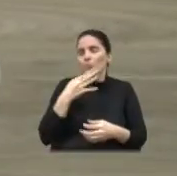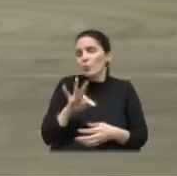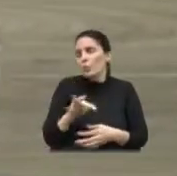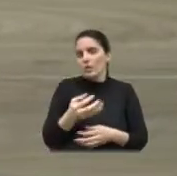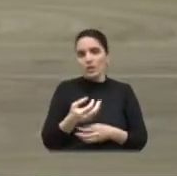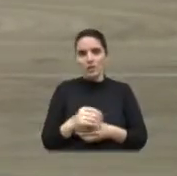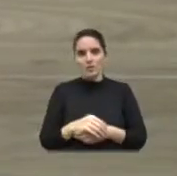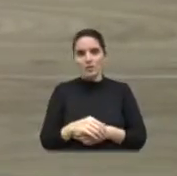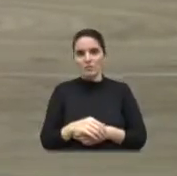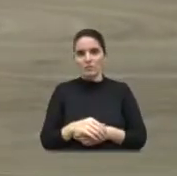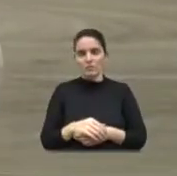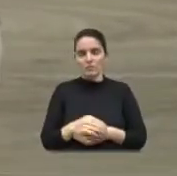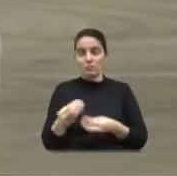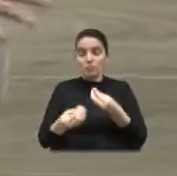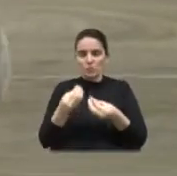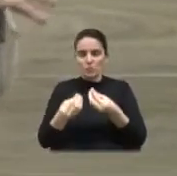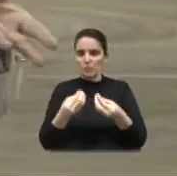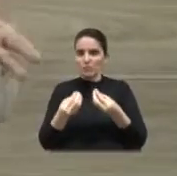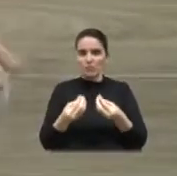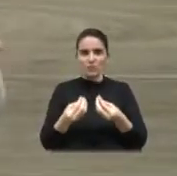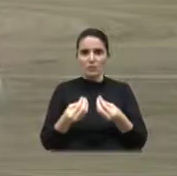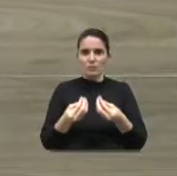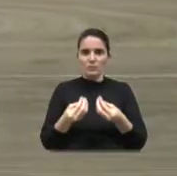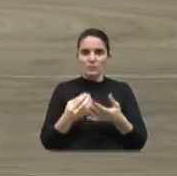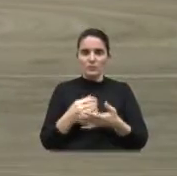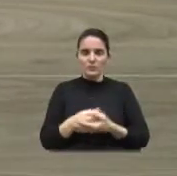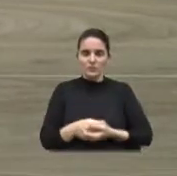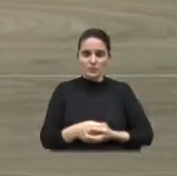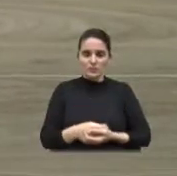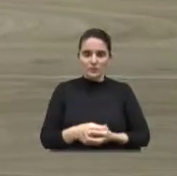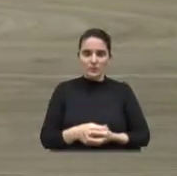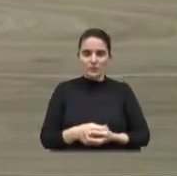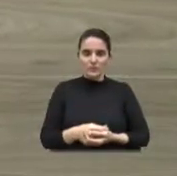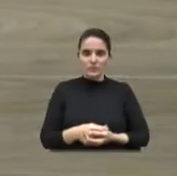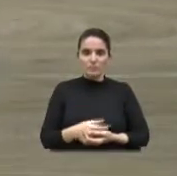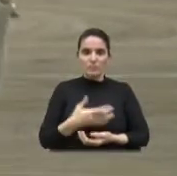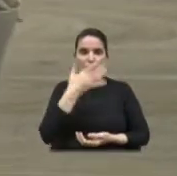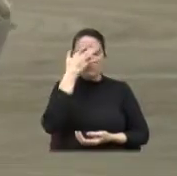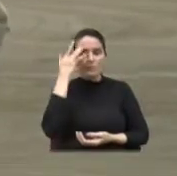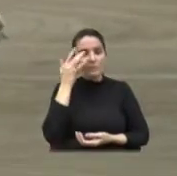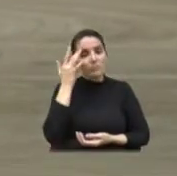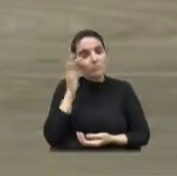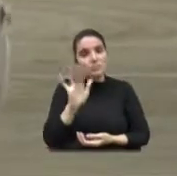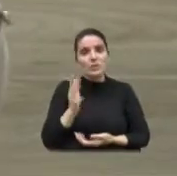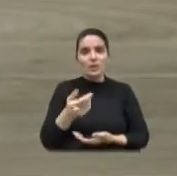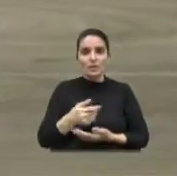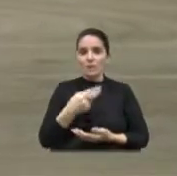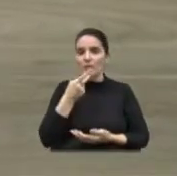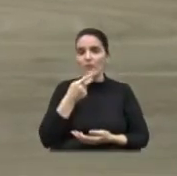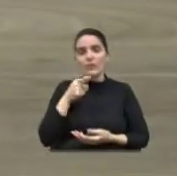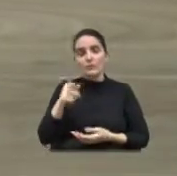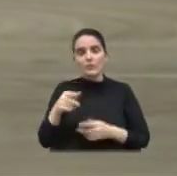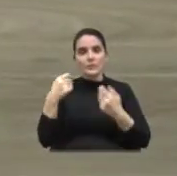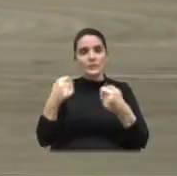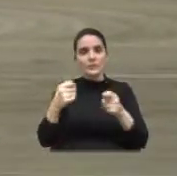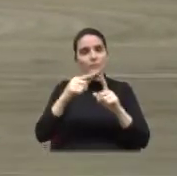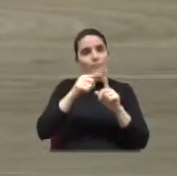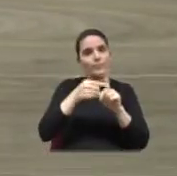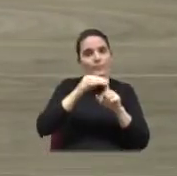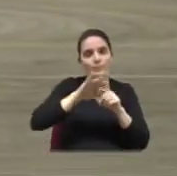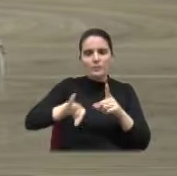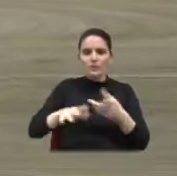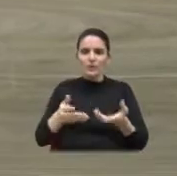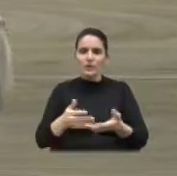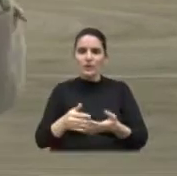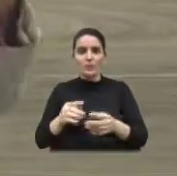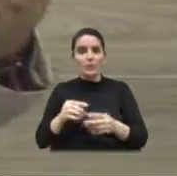opção nenhuma, que às vezes só é colocada para ela o aborto, mas ela não tem opção porque ela não tem conhecimento,